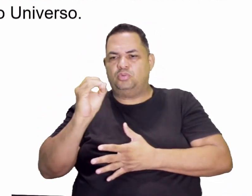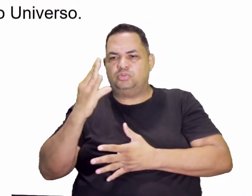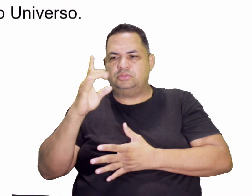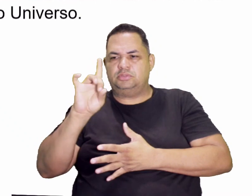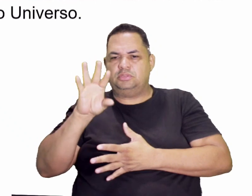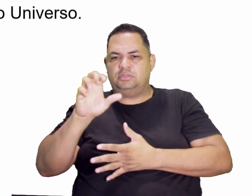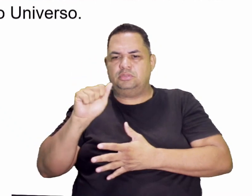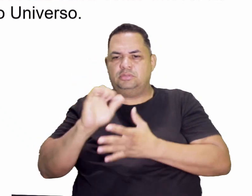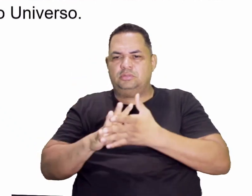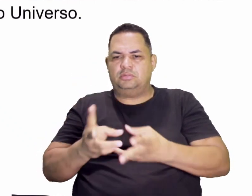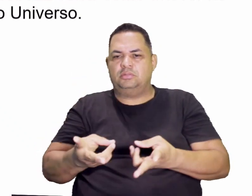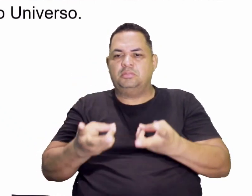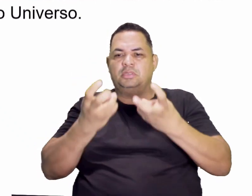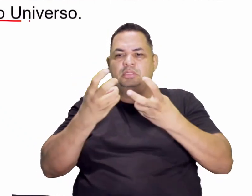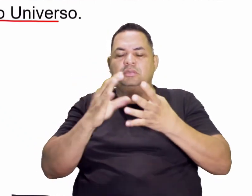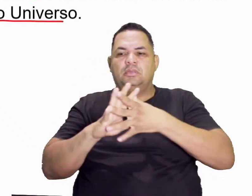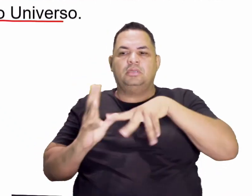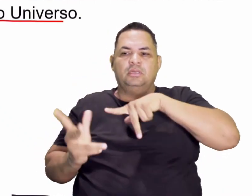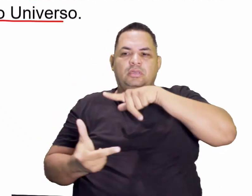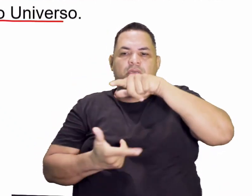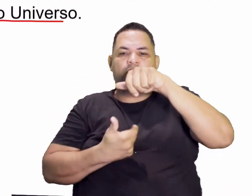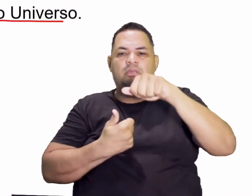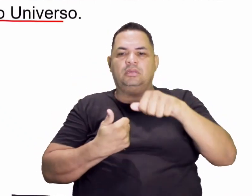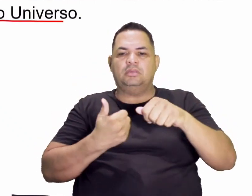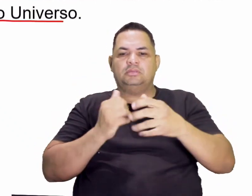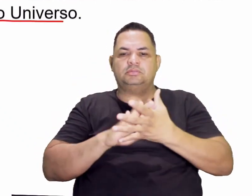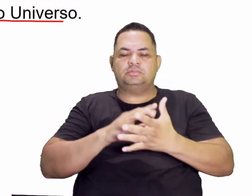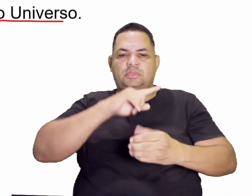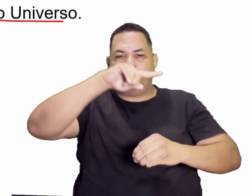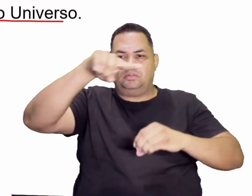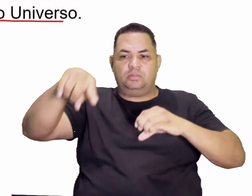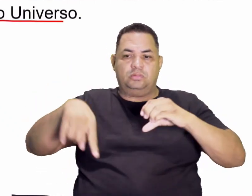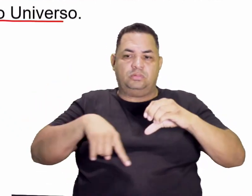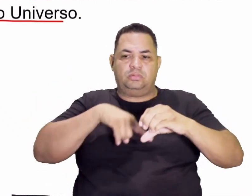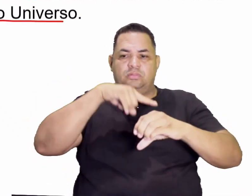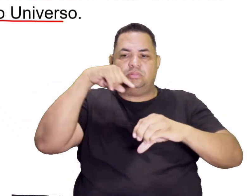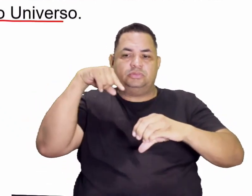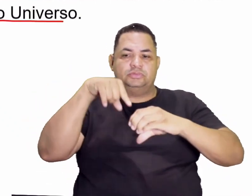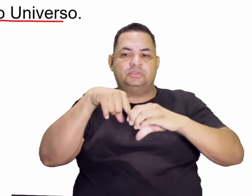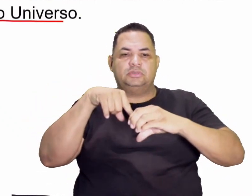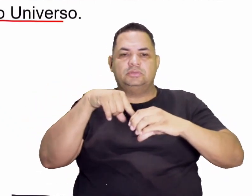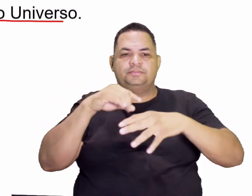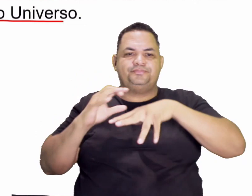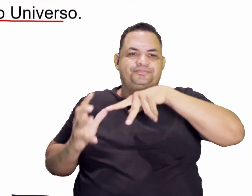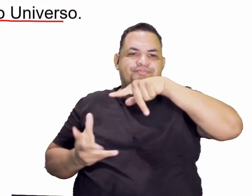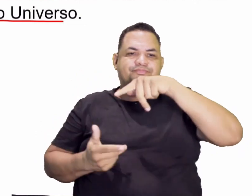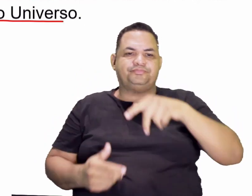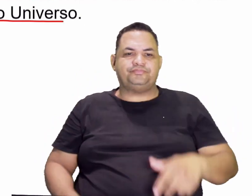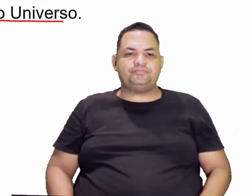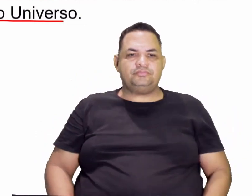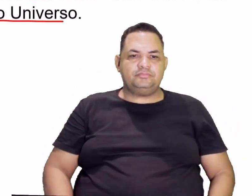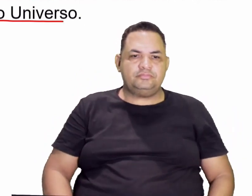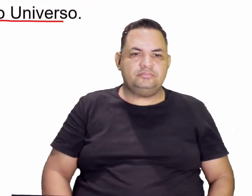a Terra como um móvel, né? Um imóvel centro do universo. Então está aqui a